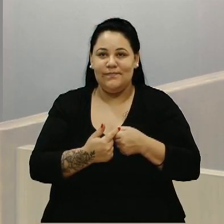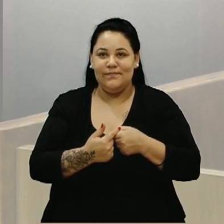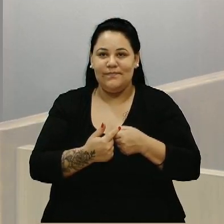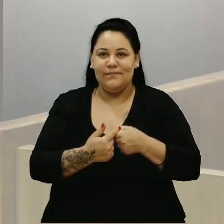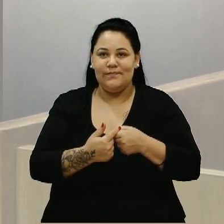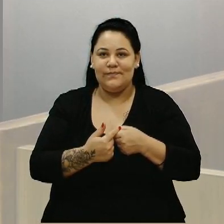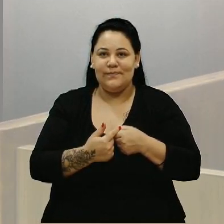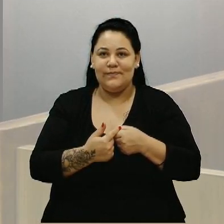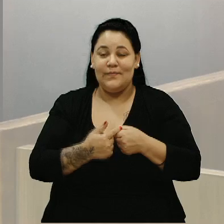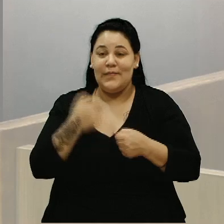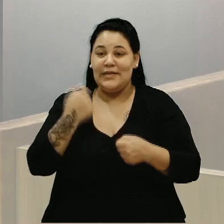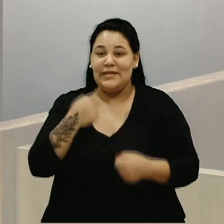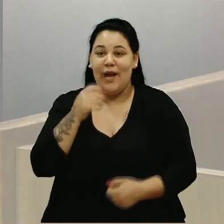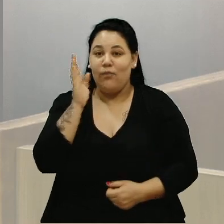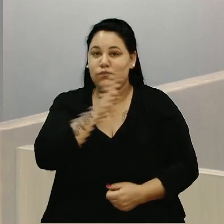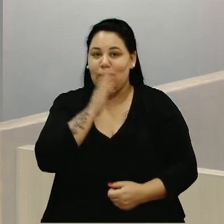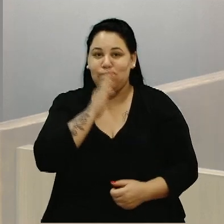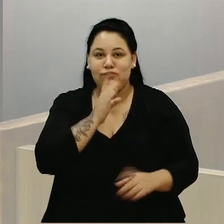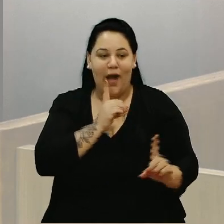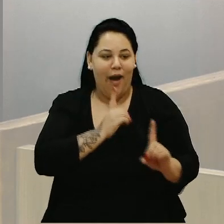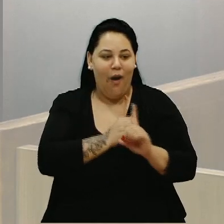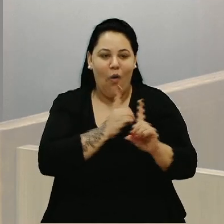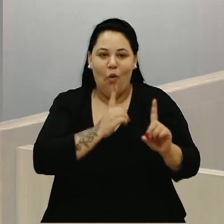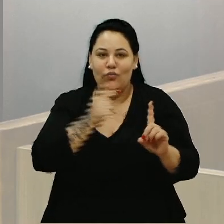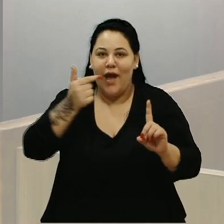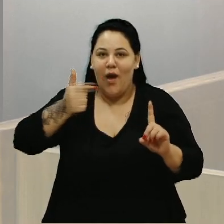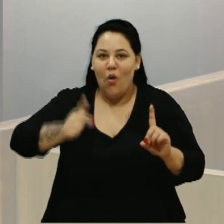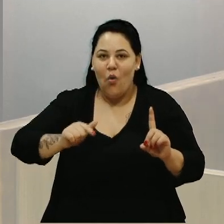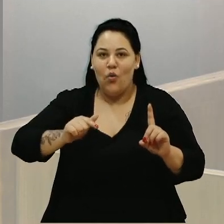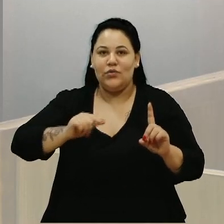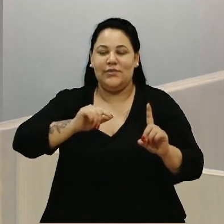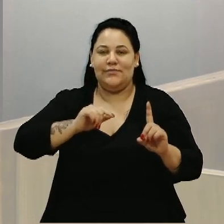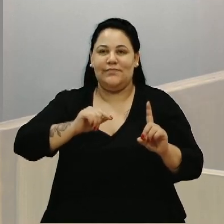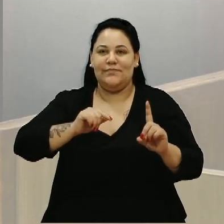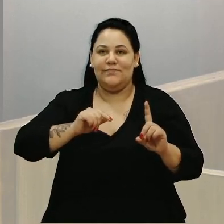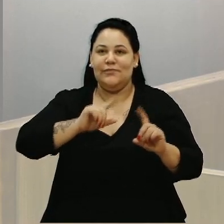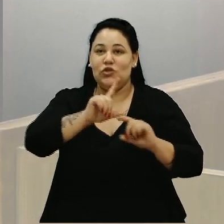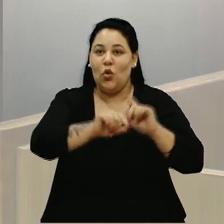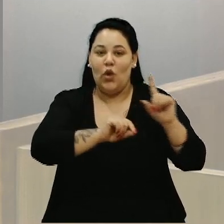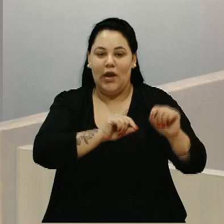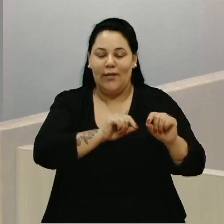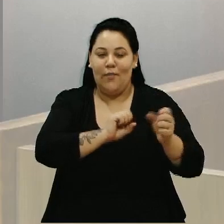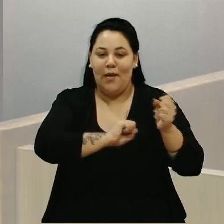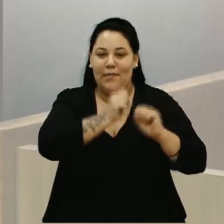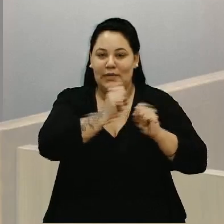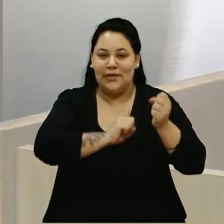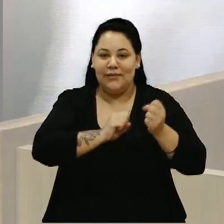nova alternativa. Tentaram pressionar, dar uma pressão forte,